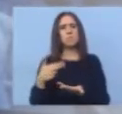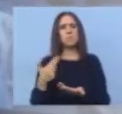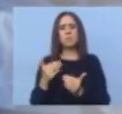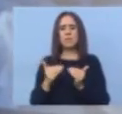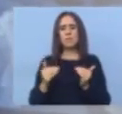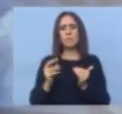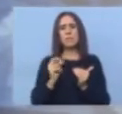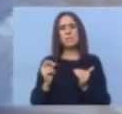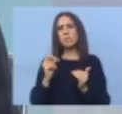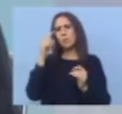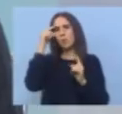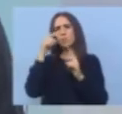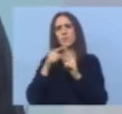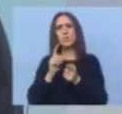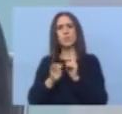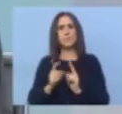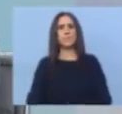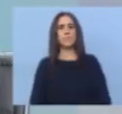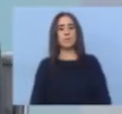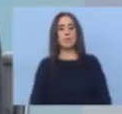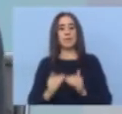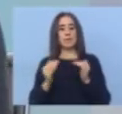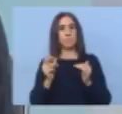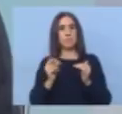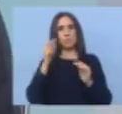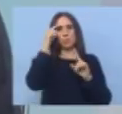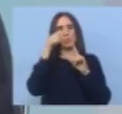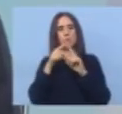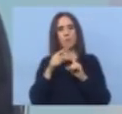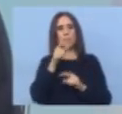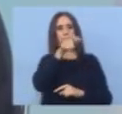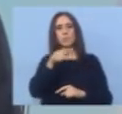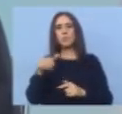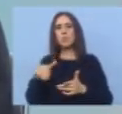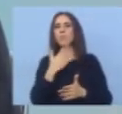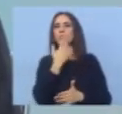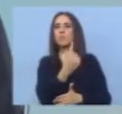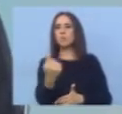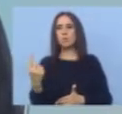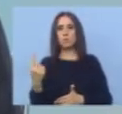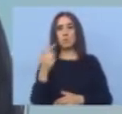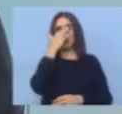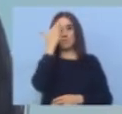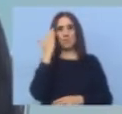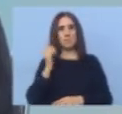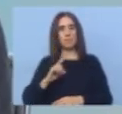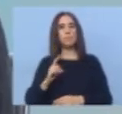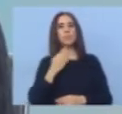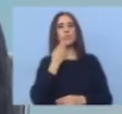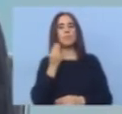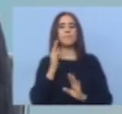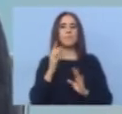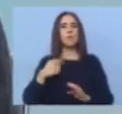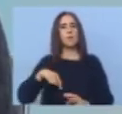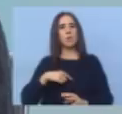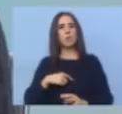etapa? O objetivo da terceira etapa é muito que as pessoas comecem a fazer um caminho sozinhas. Muitas vezes é difícil, porque depois os jovens... Nós tentamos apostar